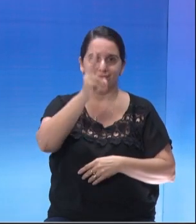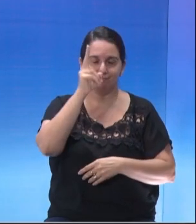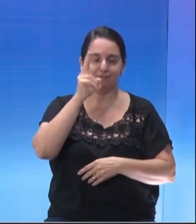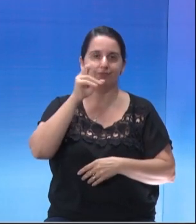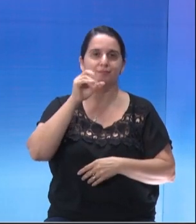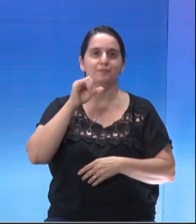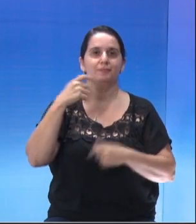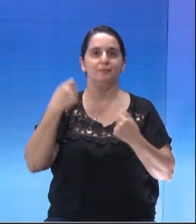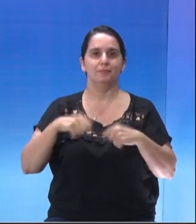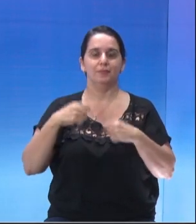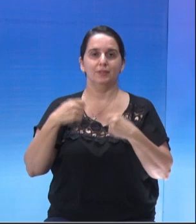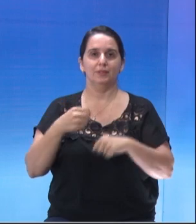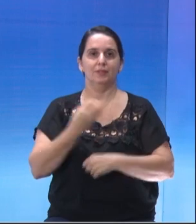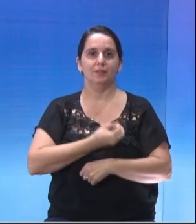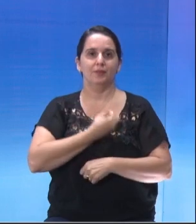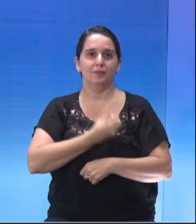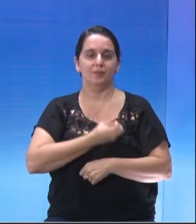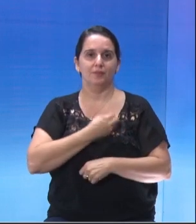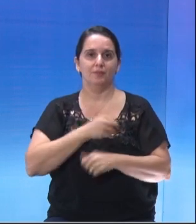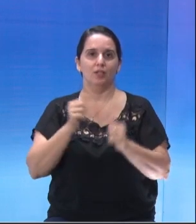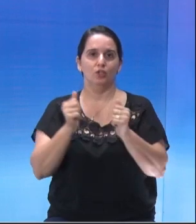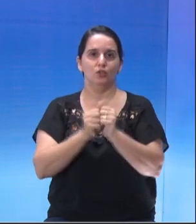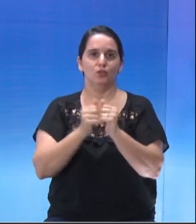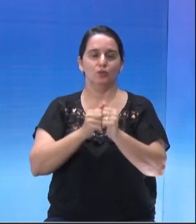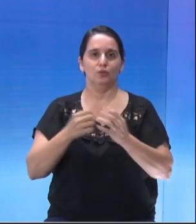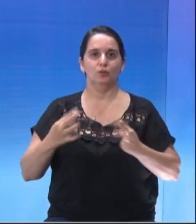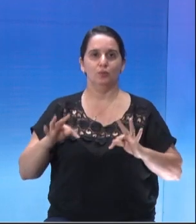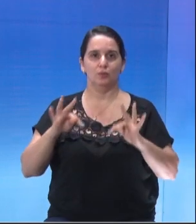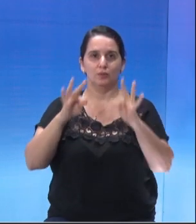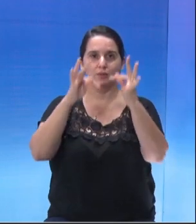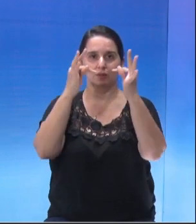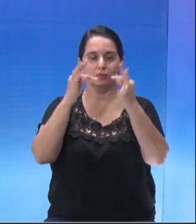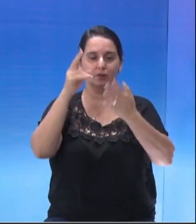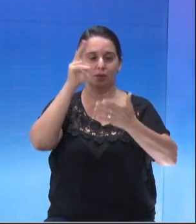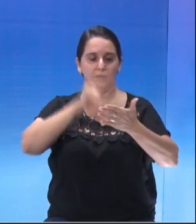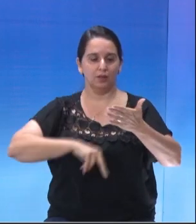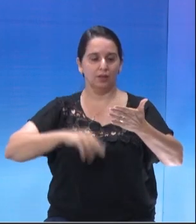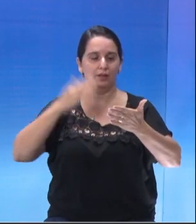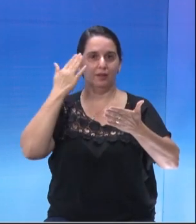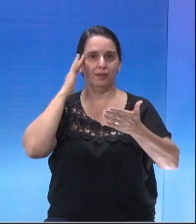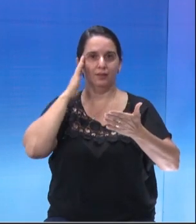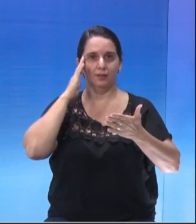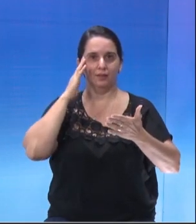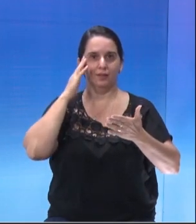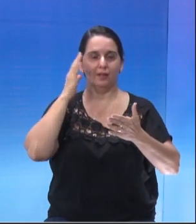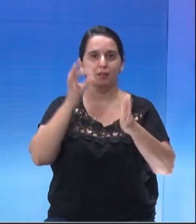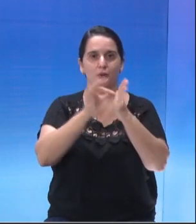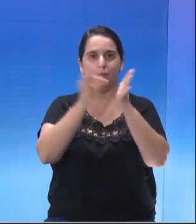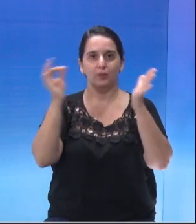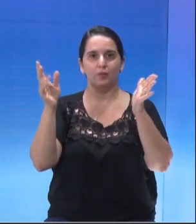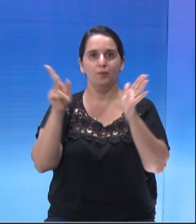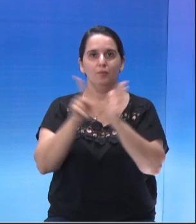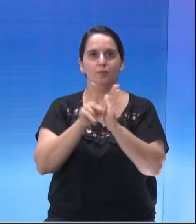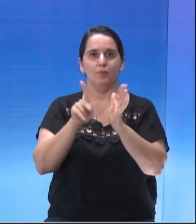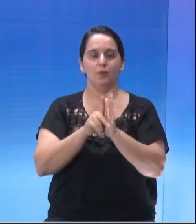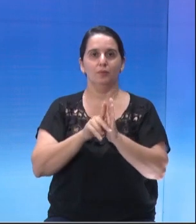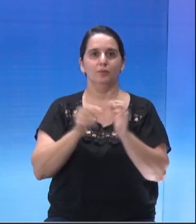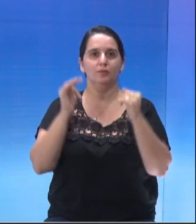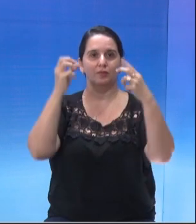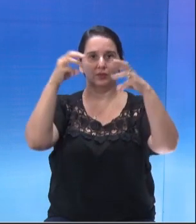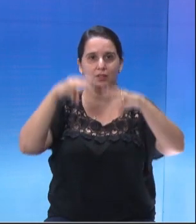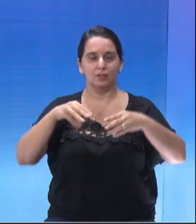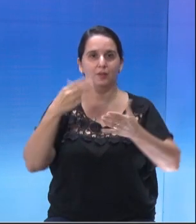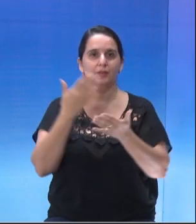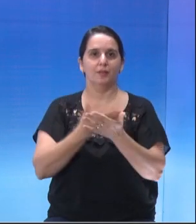gente tem que ler, ouvir, saber interpretar, se posicionar diante desses gêneros. Então, nós encerramos hoje